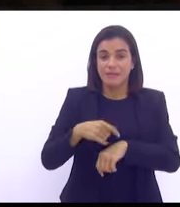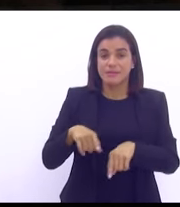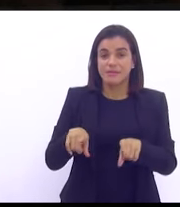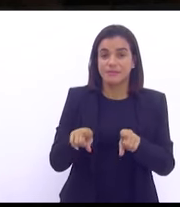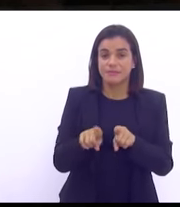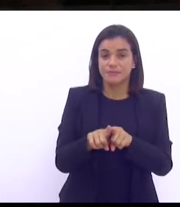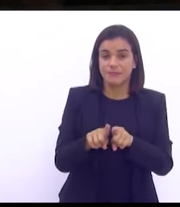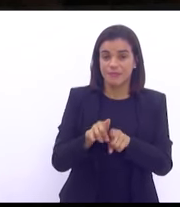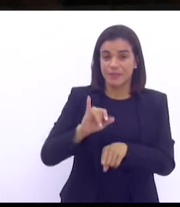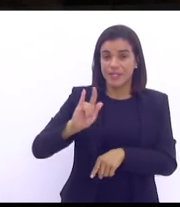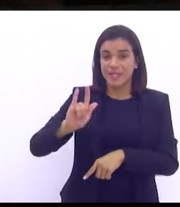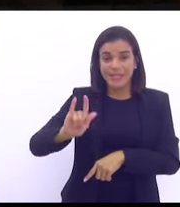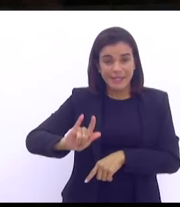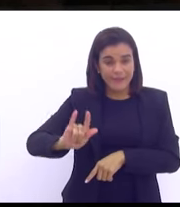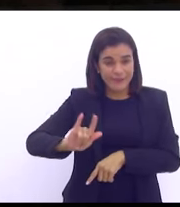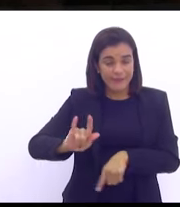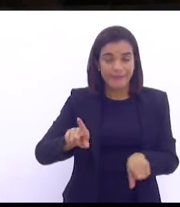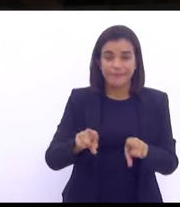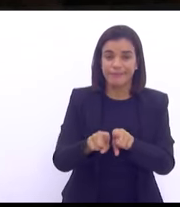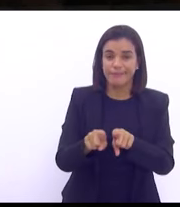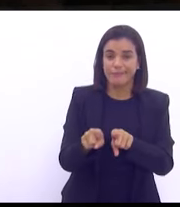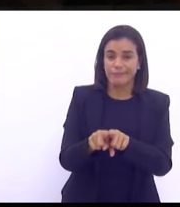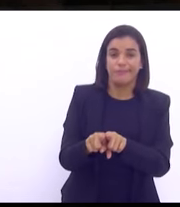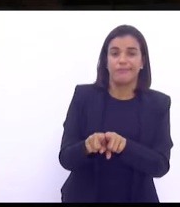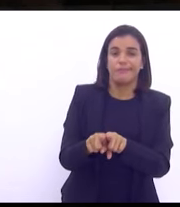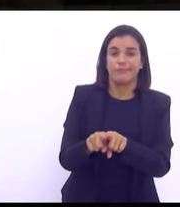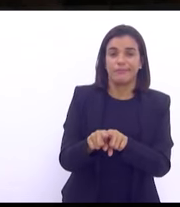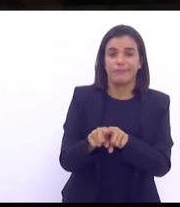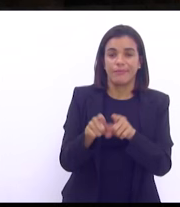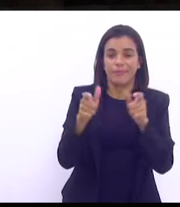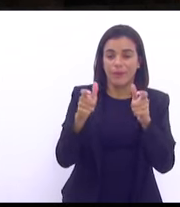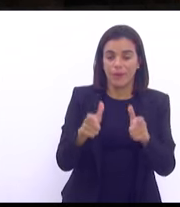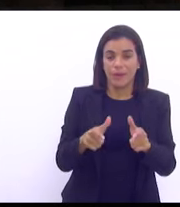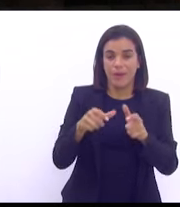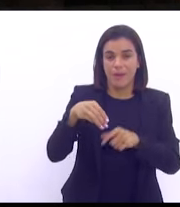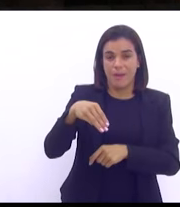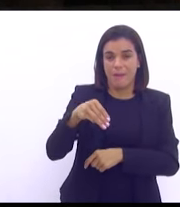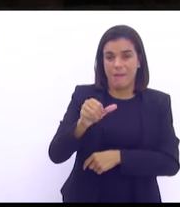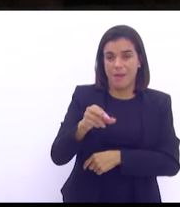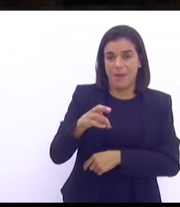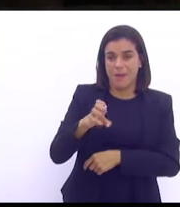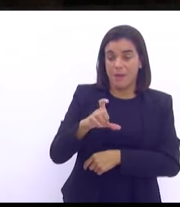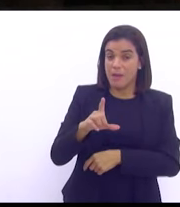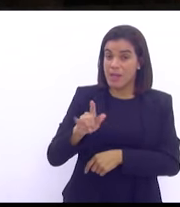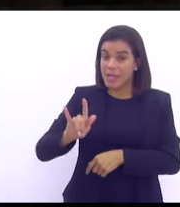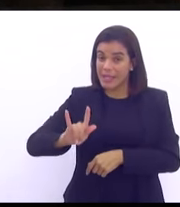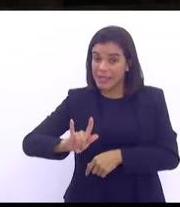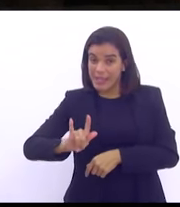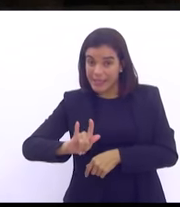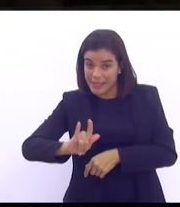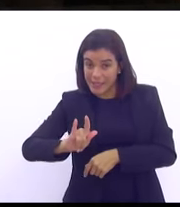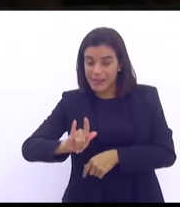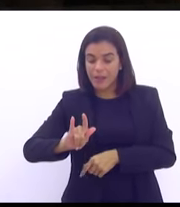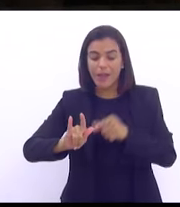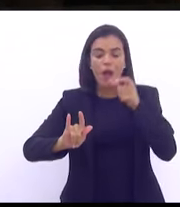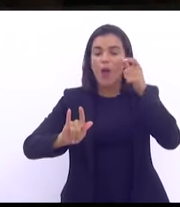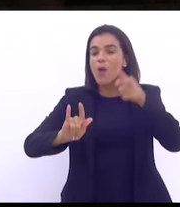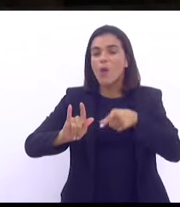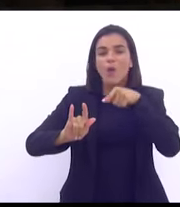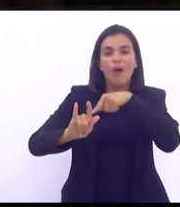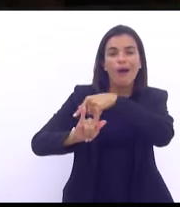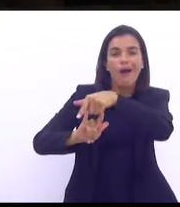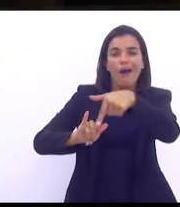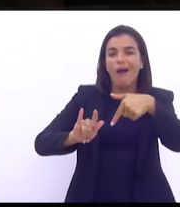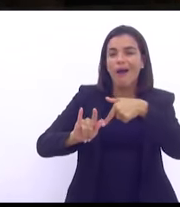Grande, onde estava o nosso Marcelo Dino. Diga-se passagem que Ilha Grande hoje é ponto